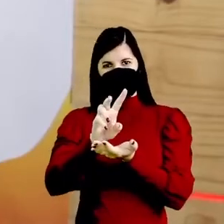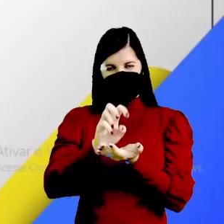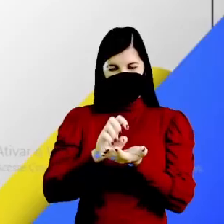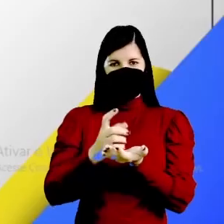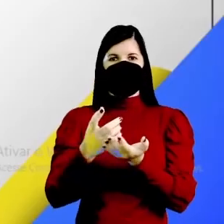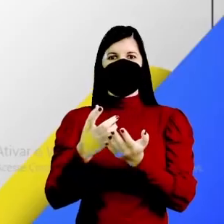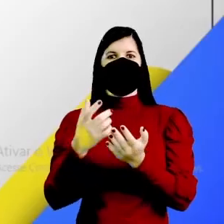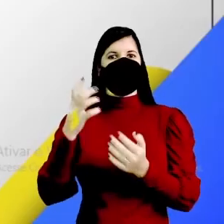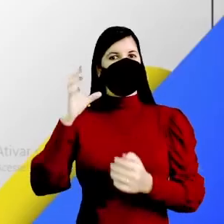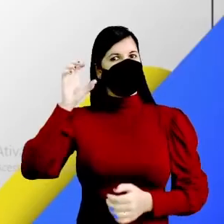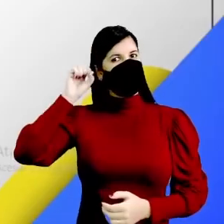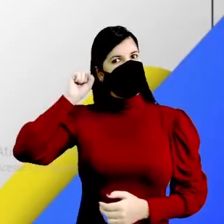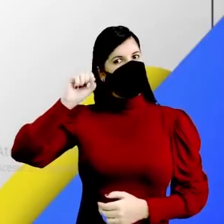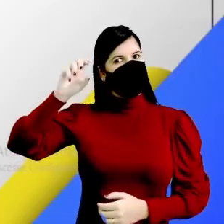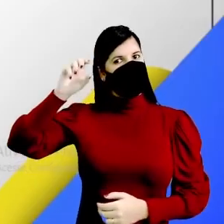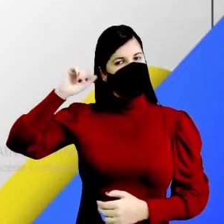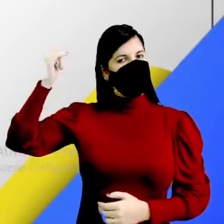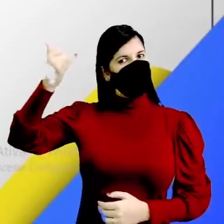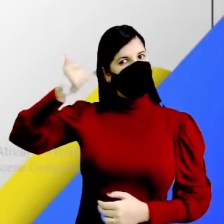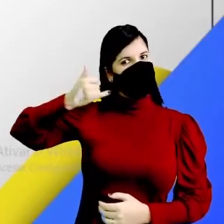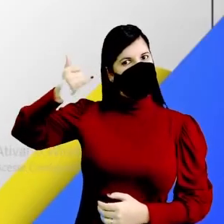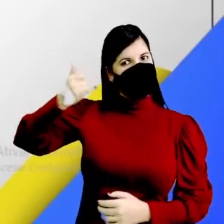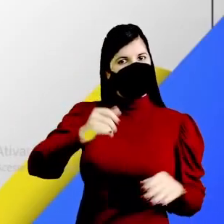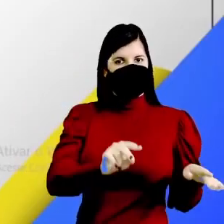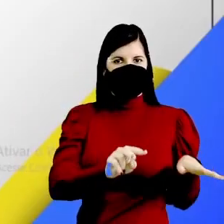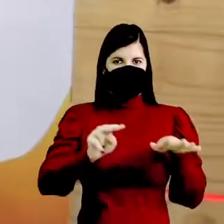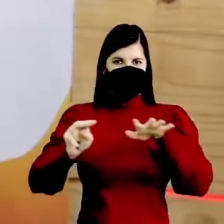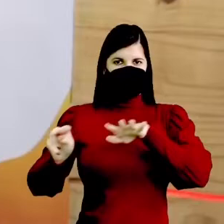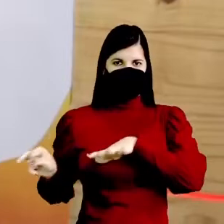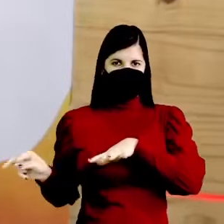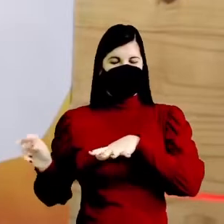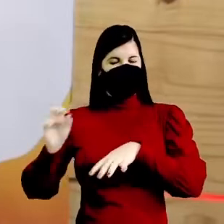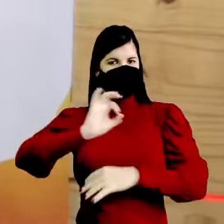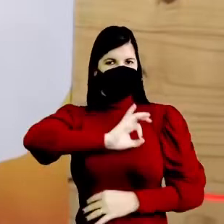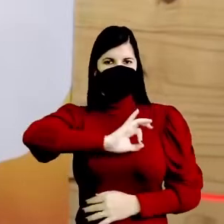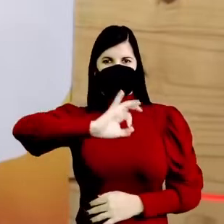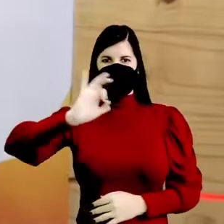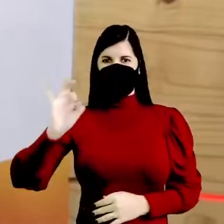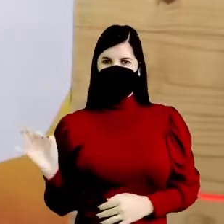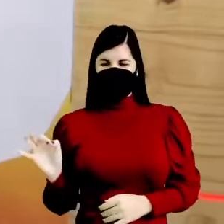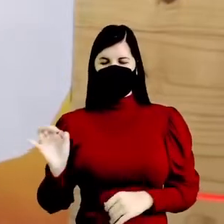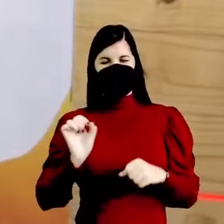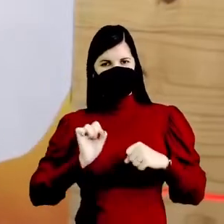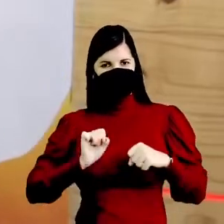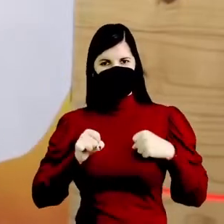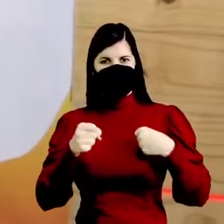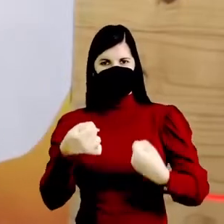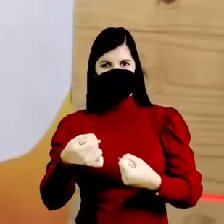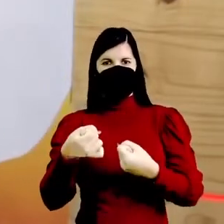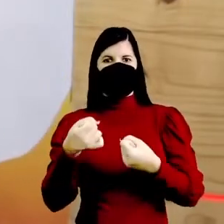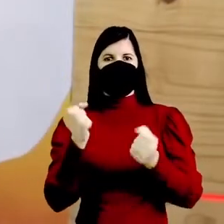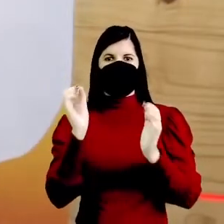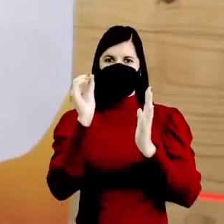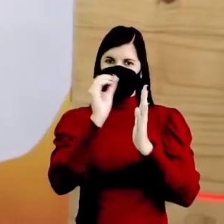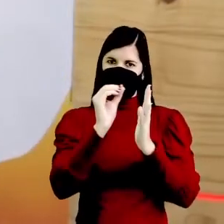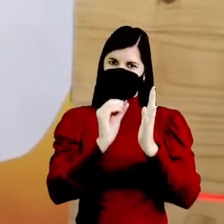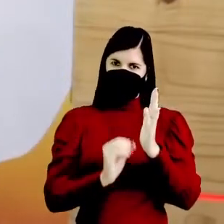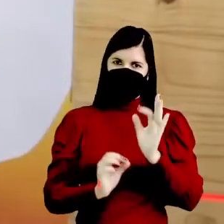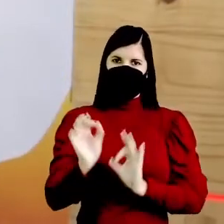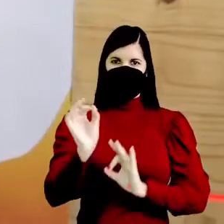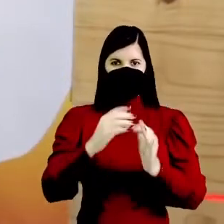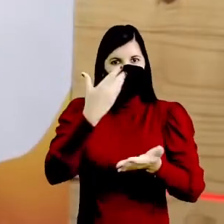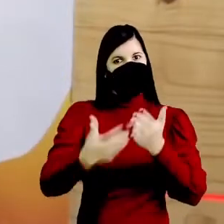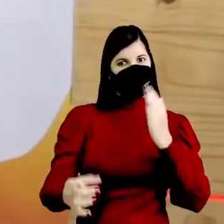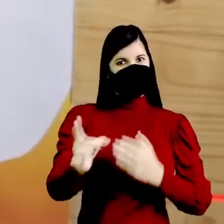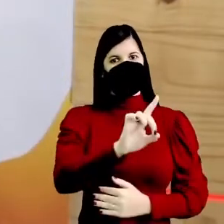o podcast da semana. Esse podcast está imperdível, gente. A gente realmente se esforça, coloca lá os artefatos. Então, assim, não